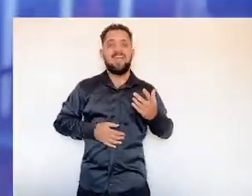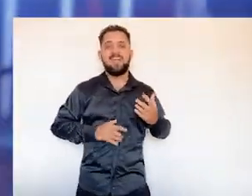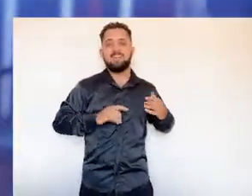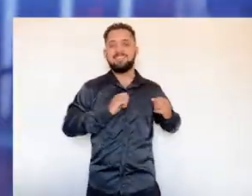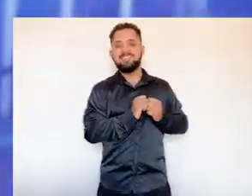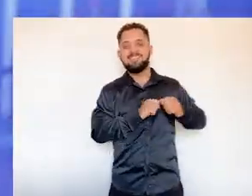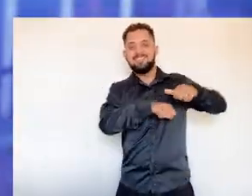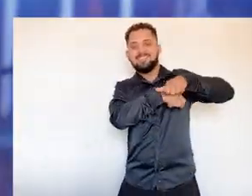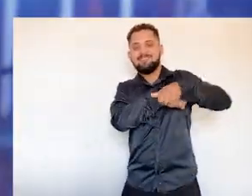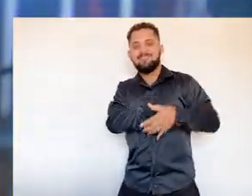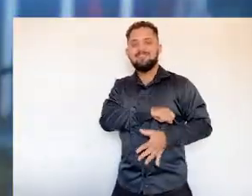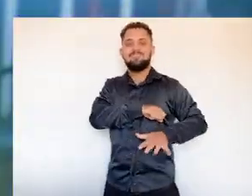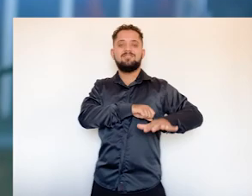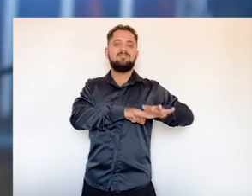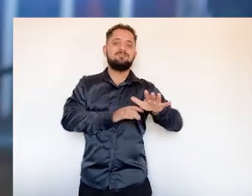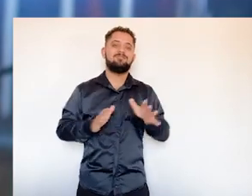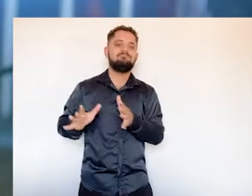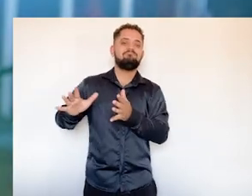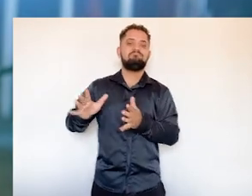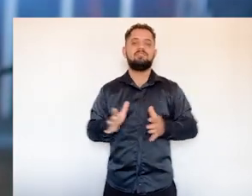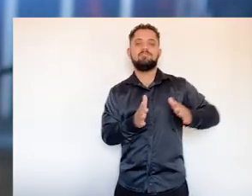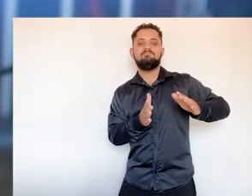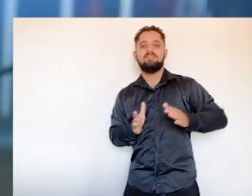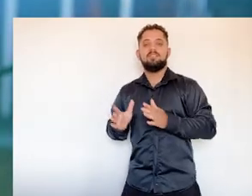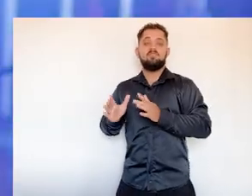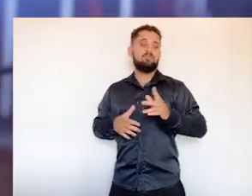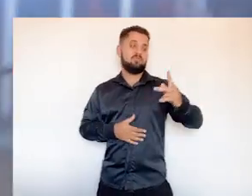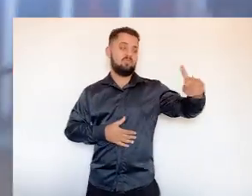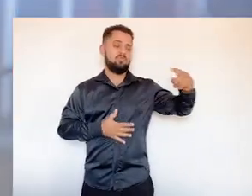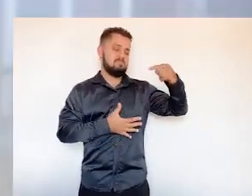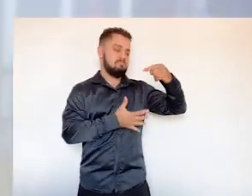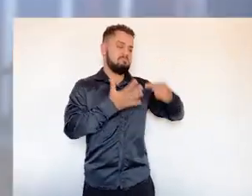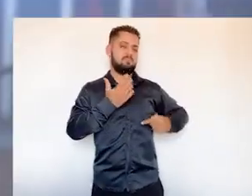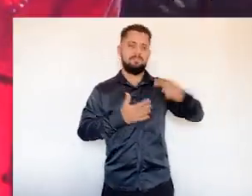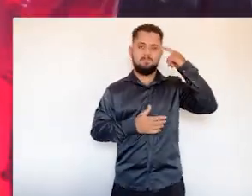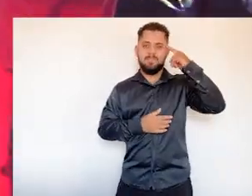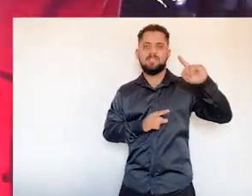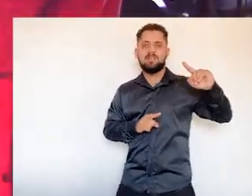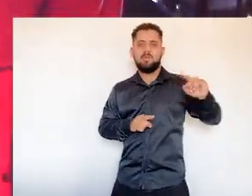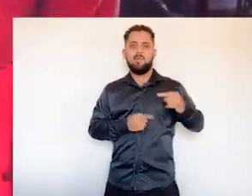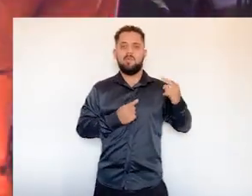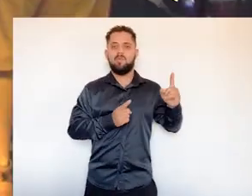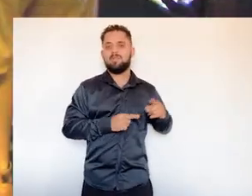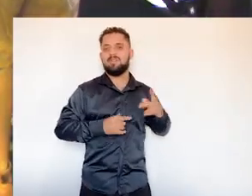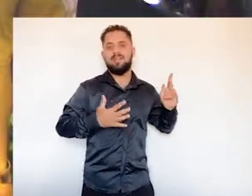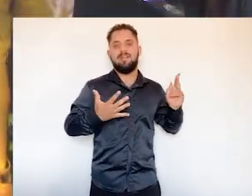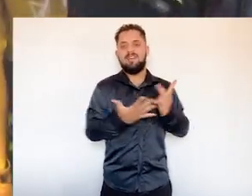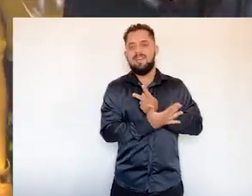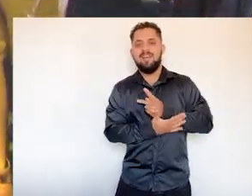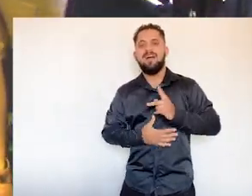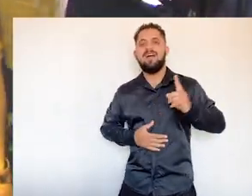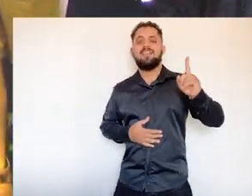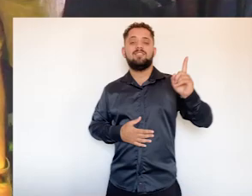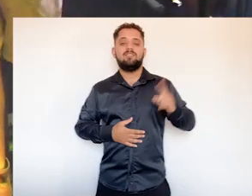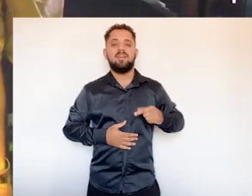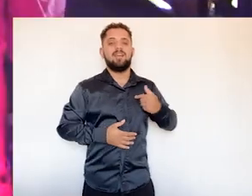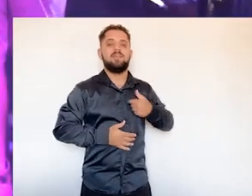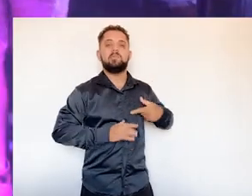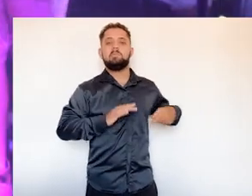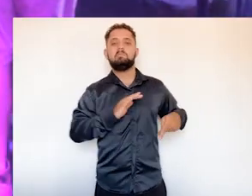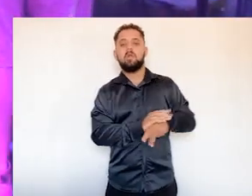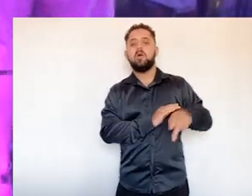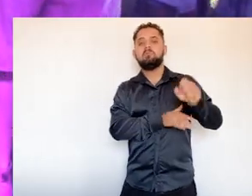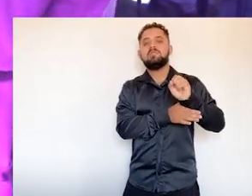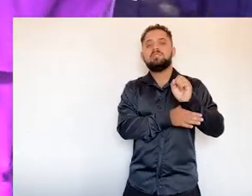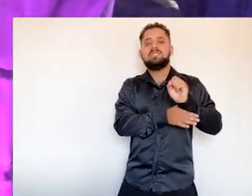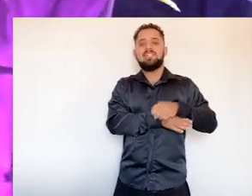tudo errado, porque eu sou mais é um calango no cerrado. Quero você a vida inteira,